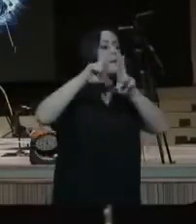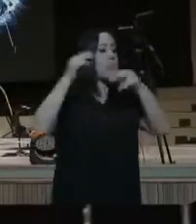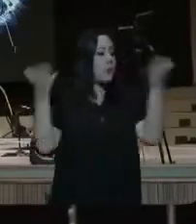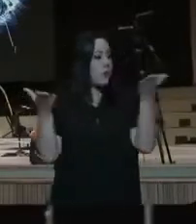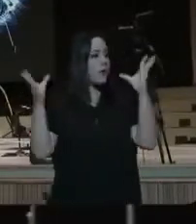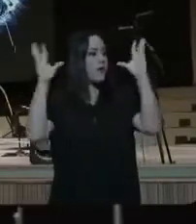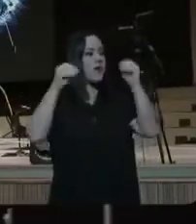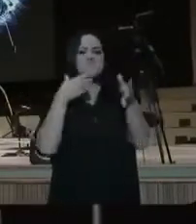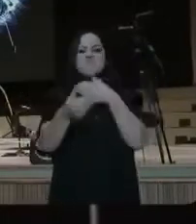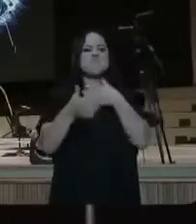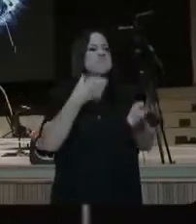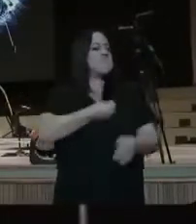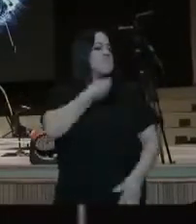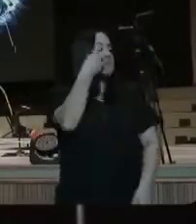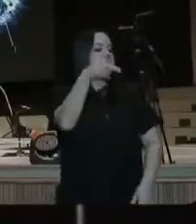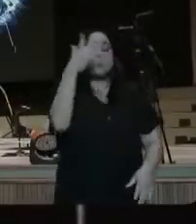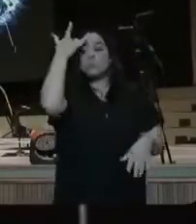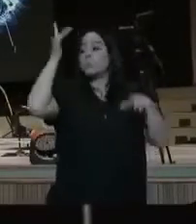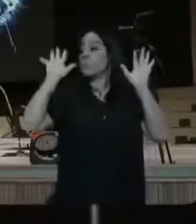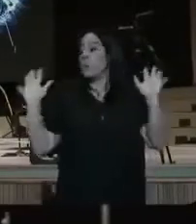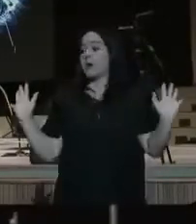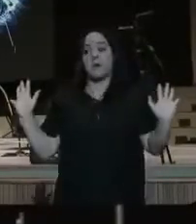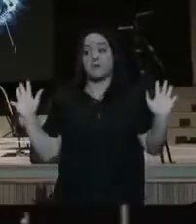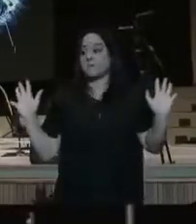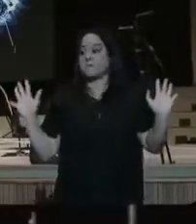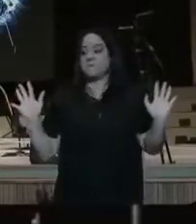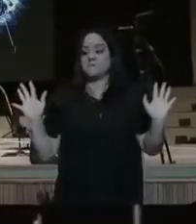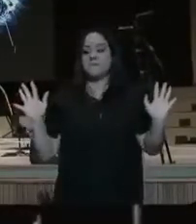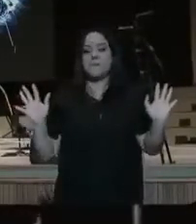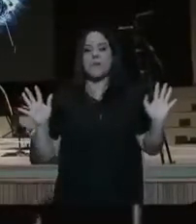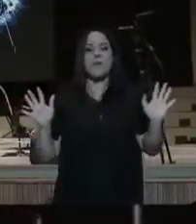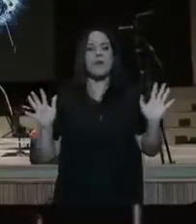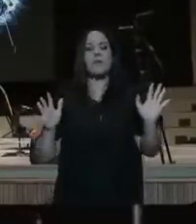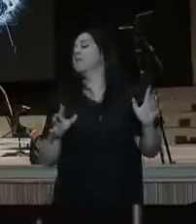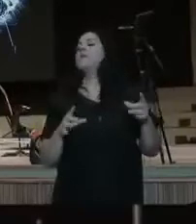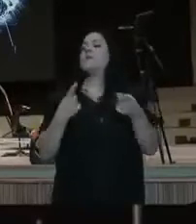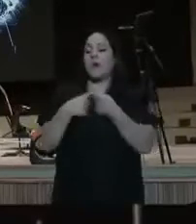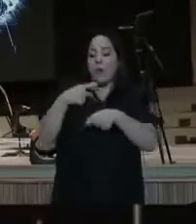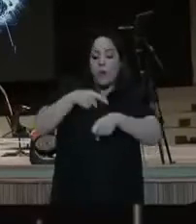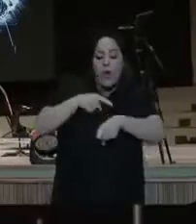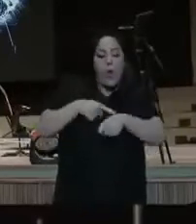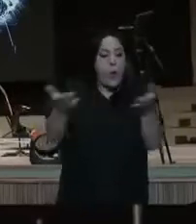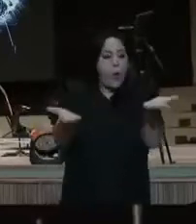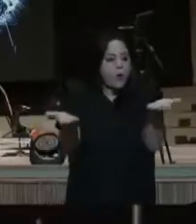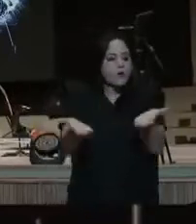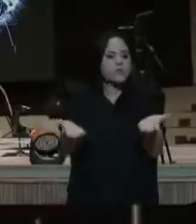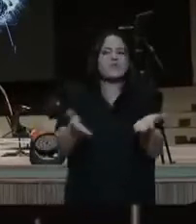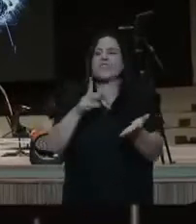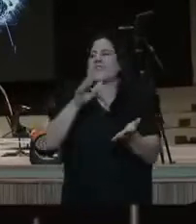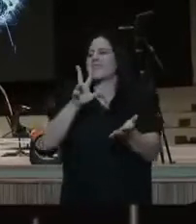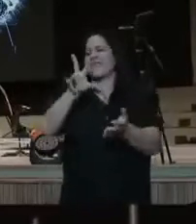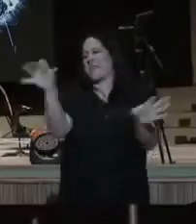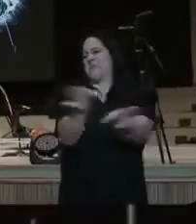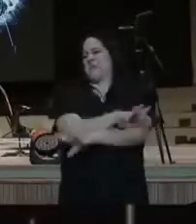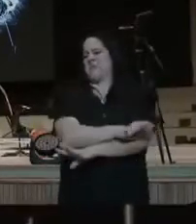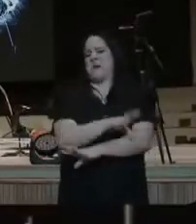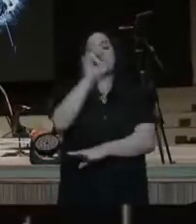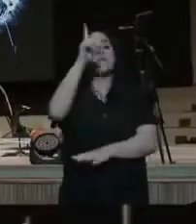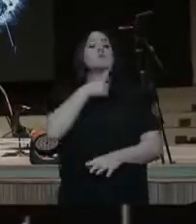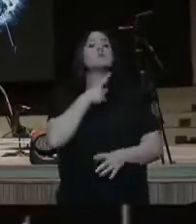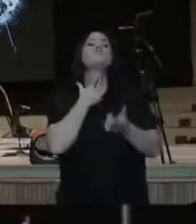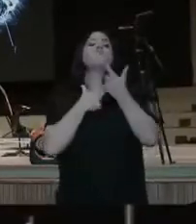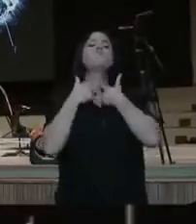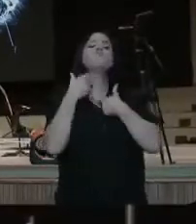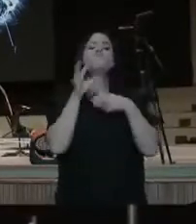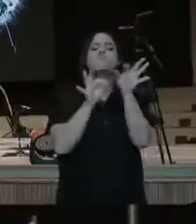importa o que você está vivendo hoje porque o que você está vivendo hoje é passageiro deus tem uma vontade pra você